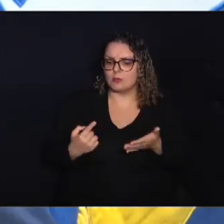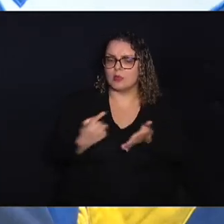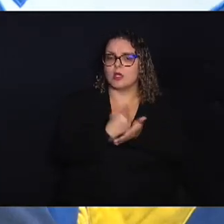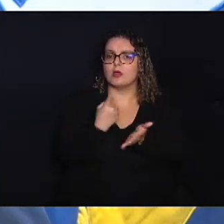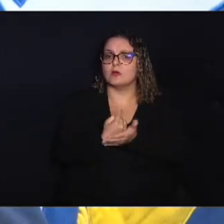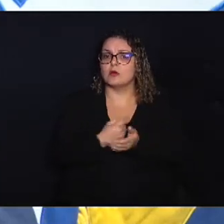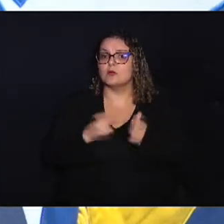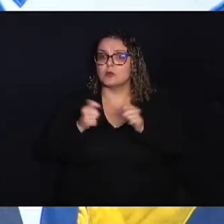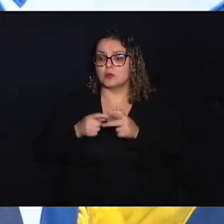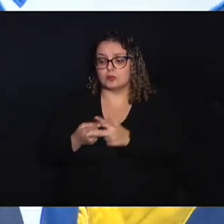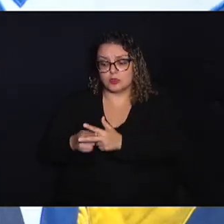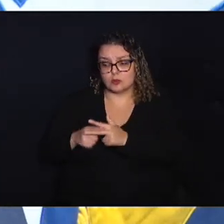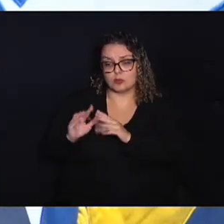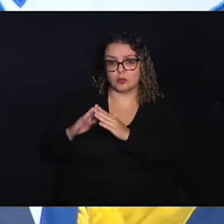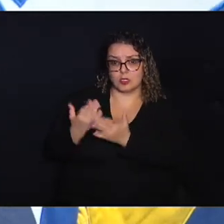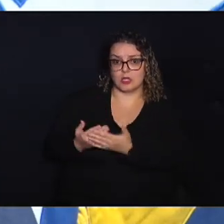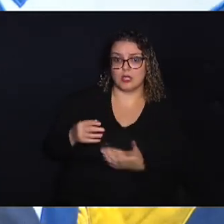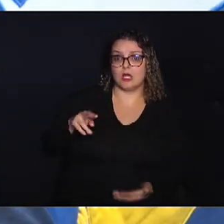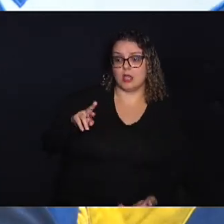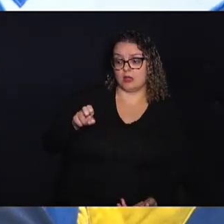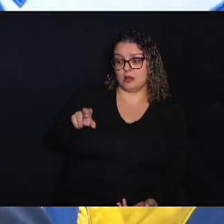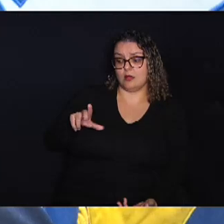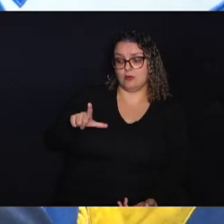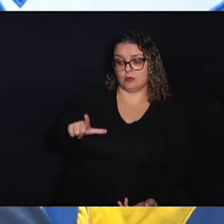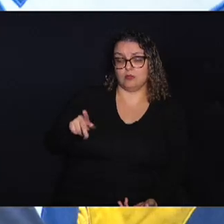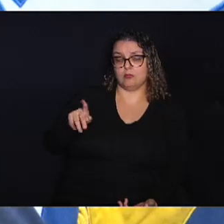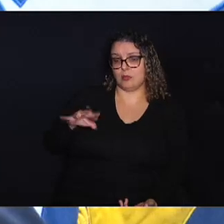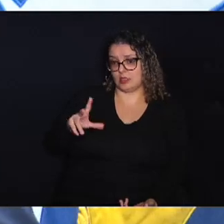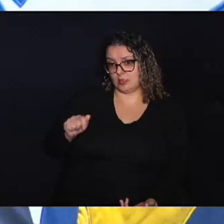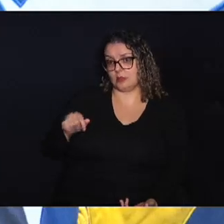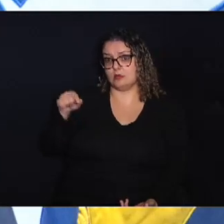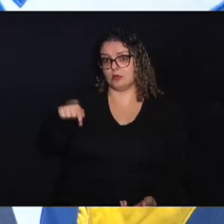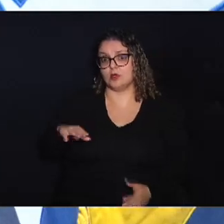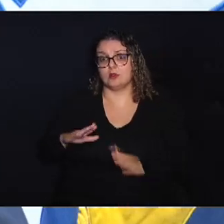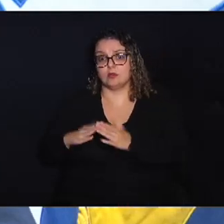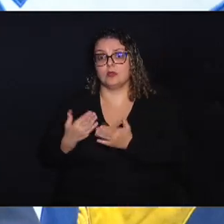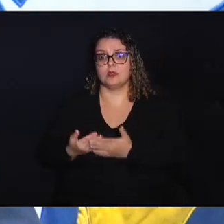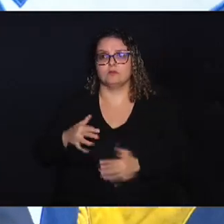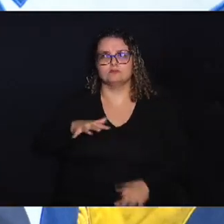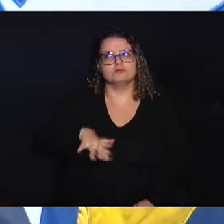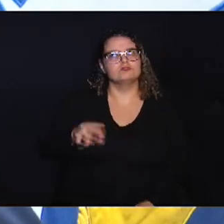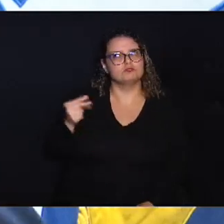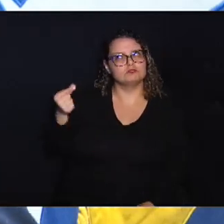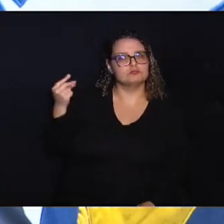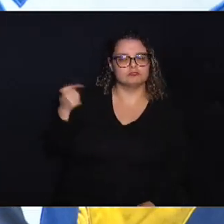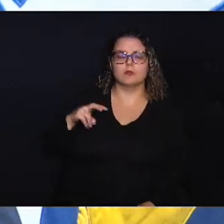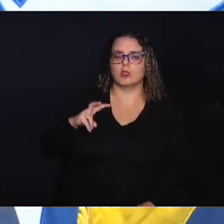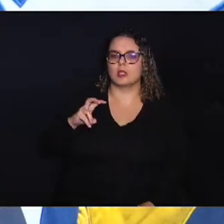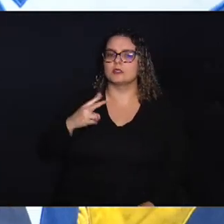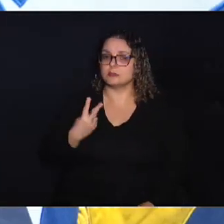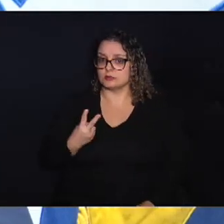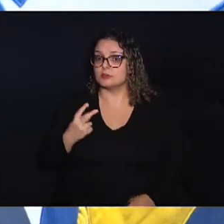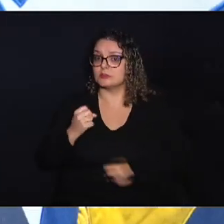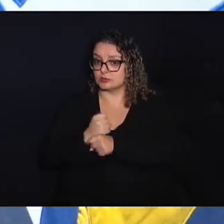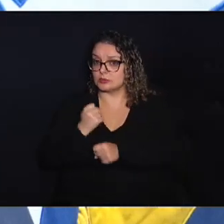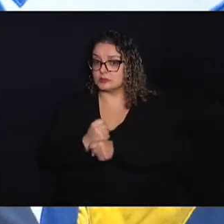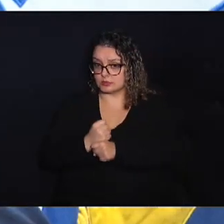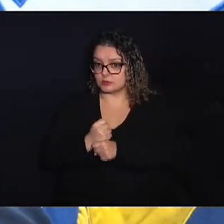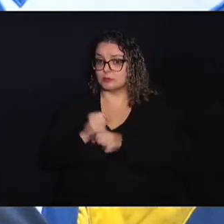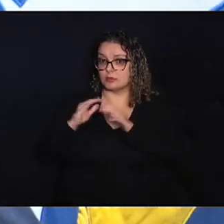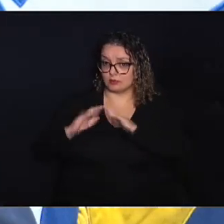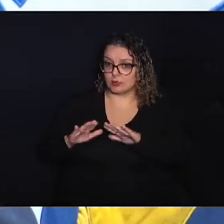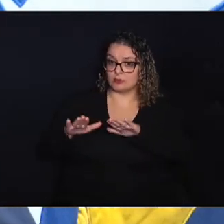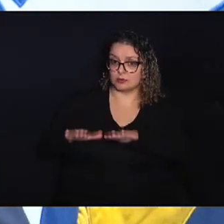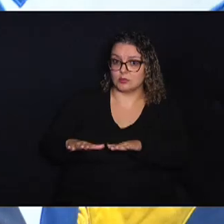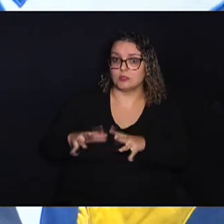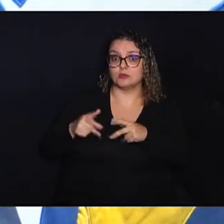da reforma do Colégio Raul Pila, porque esse colégio, eu estou lá na região já há 52 anos. Então, todos os